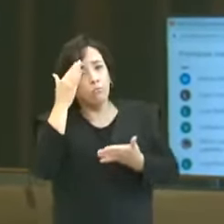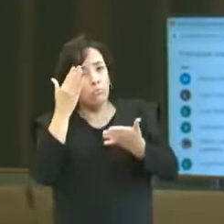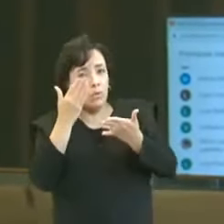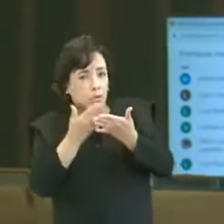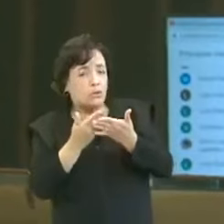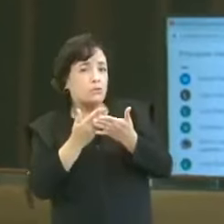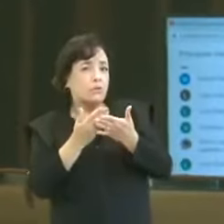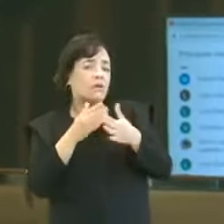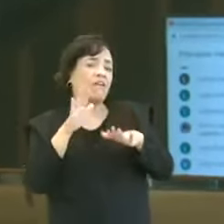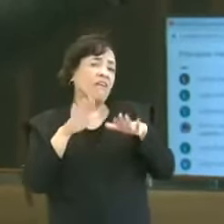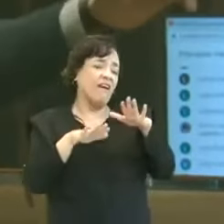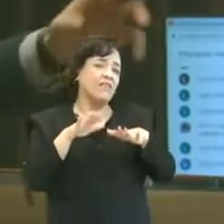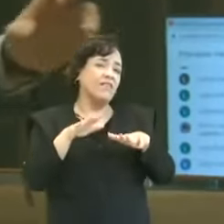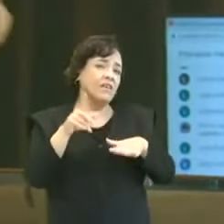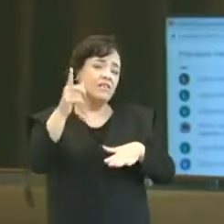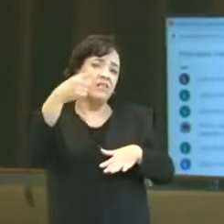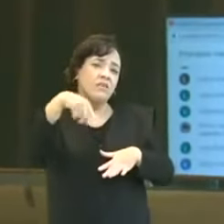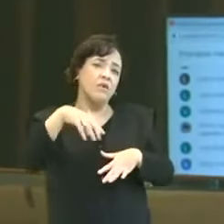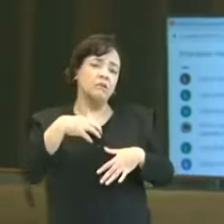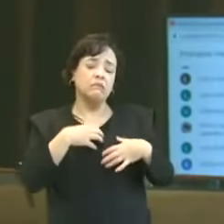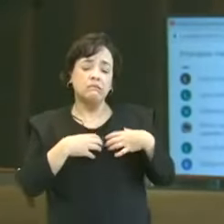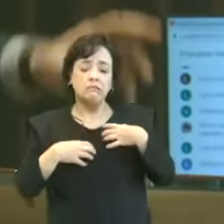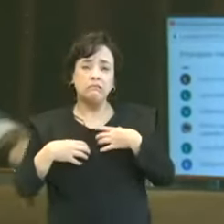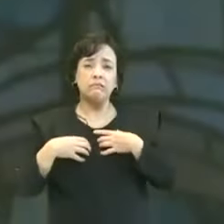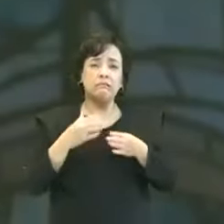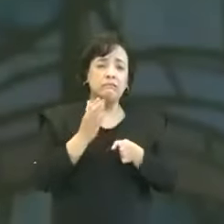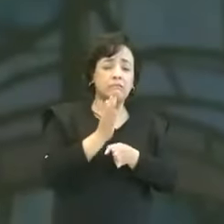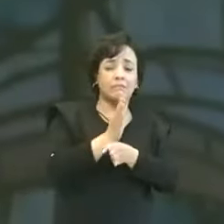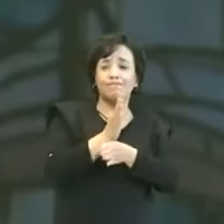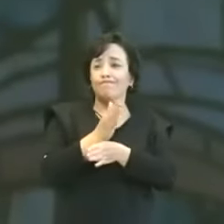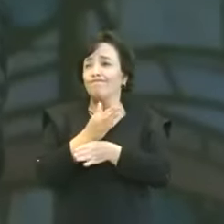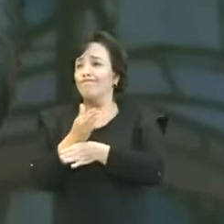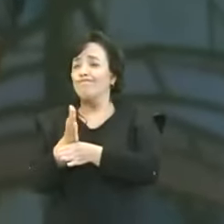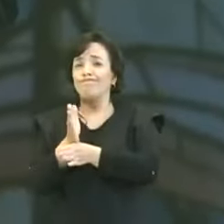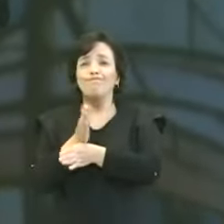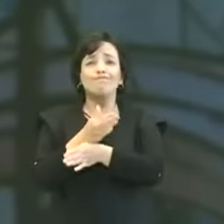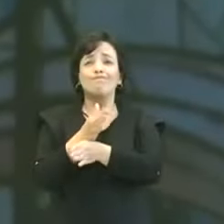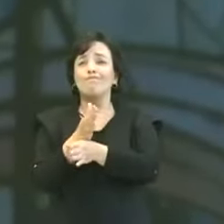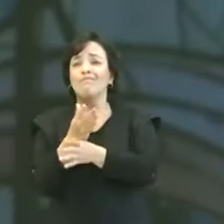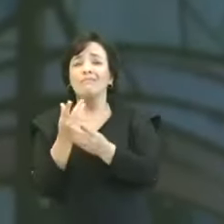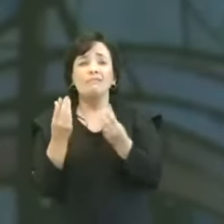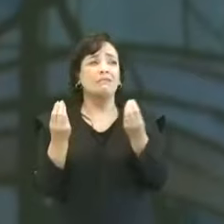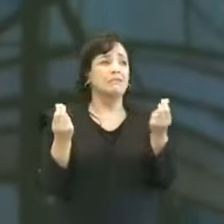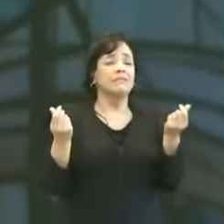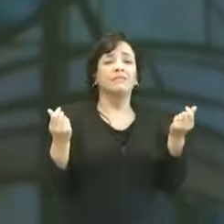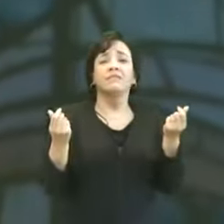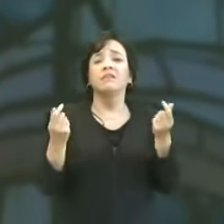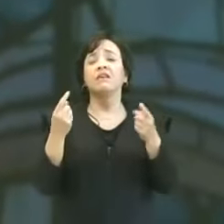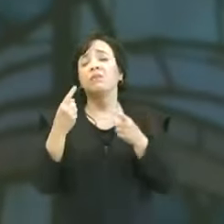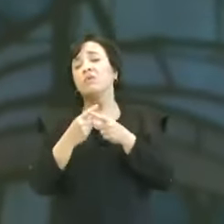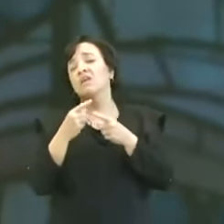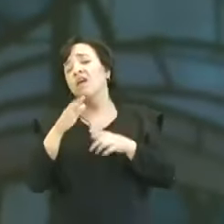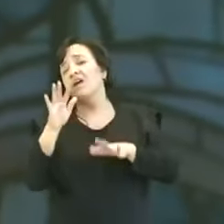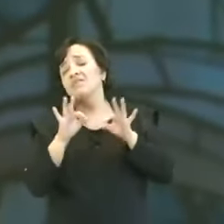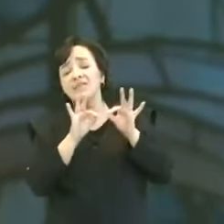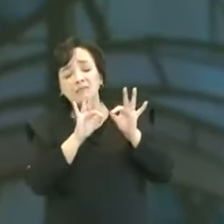nos perdemos na vida porque estabelecemos